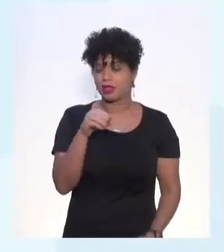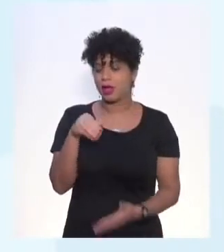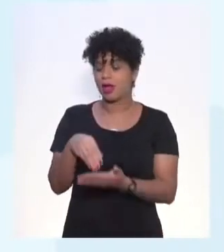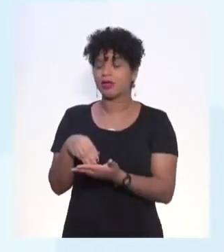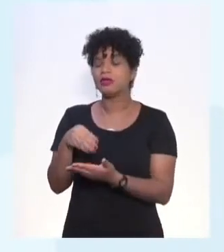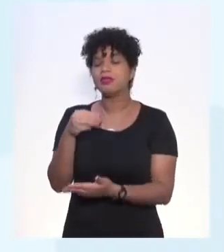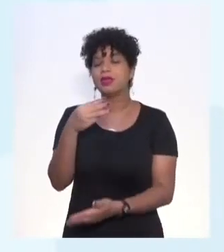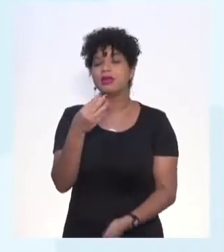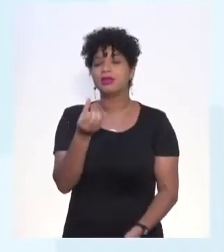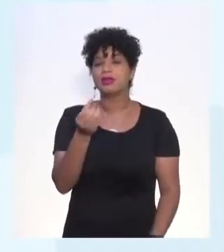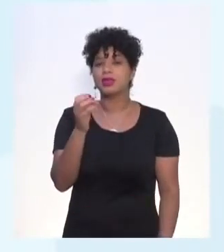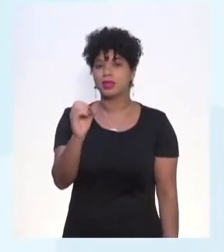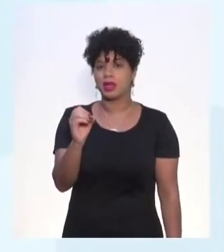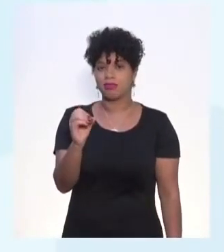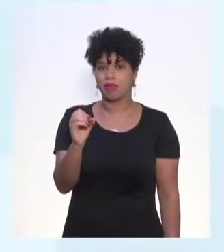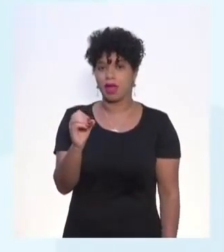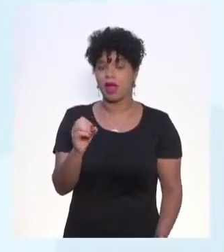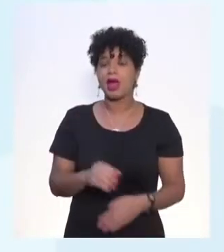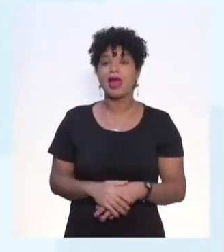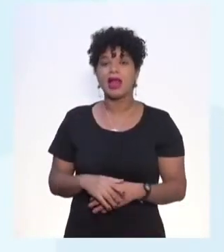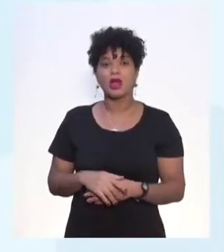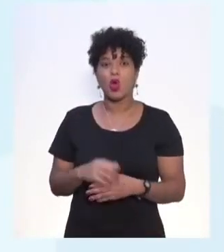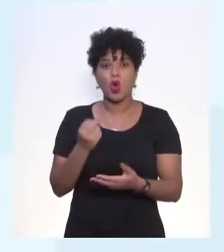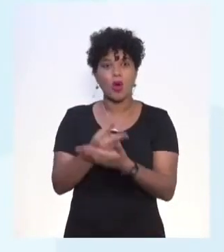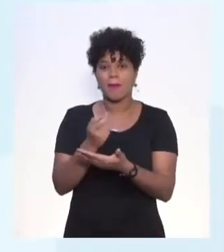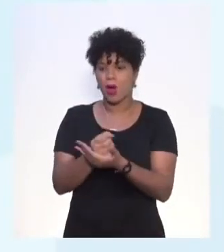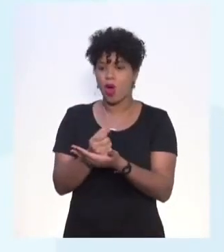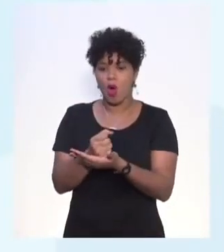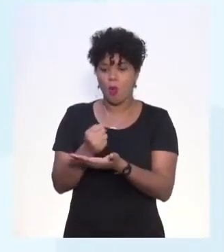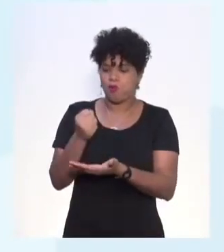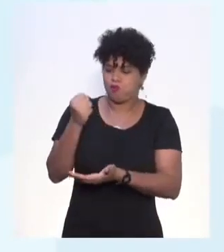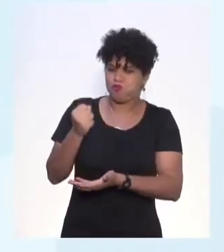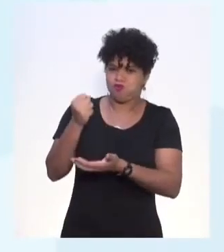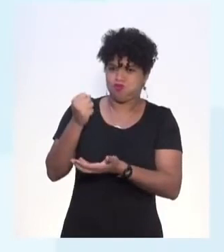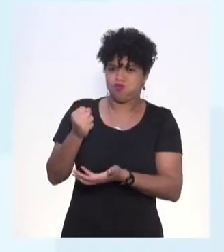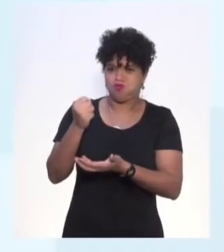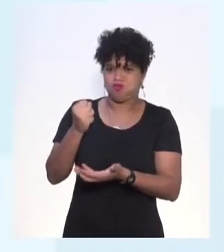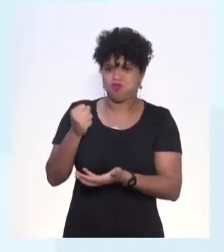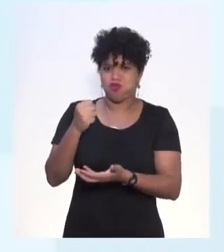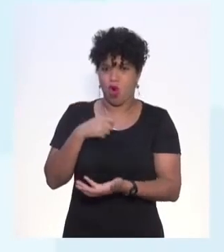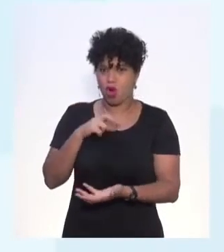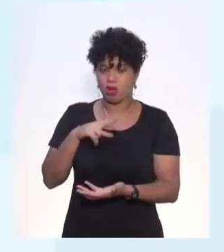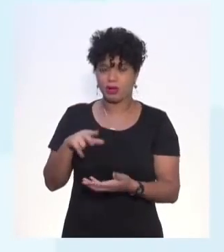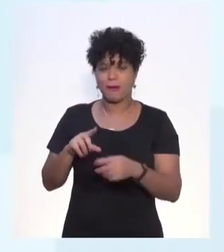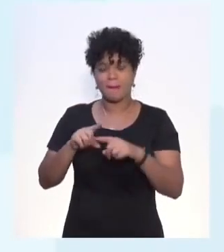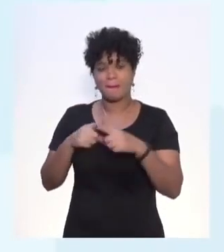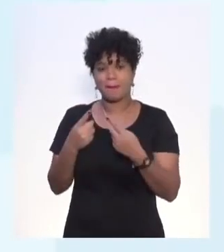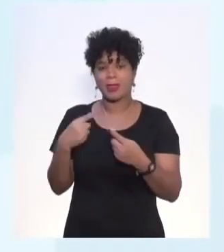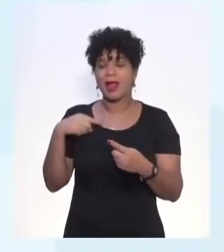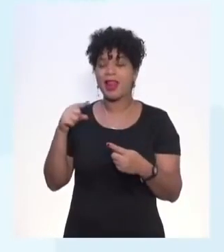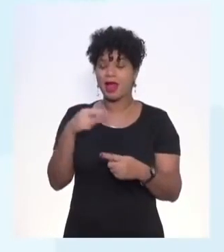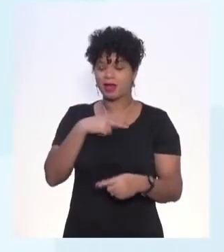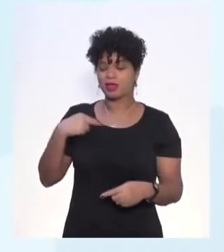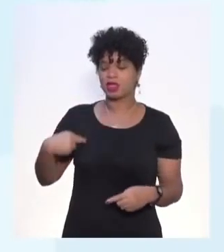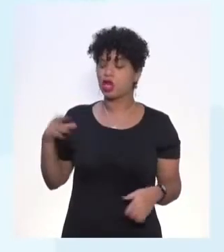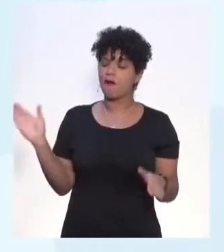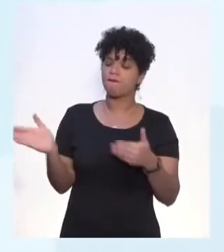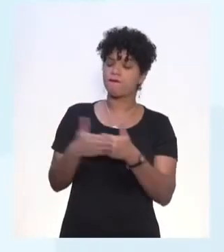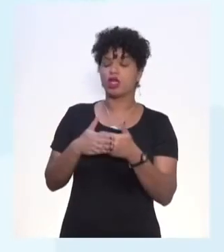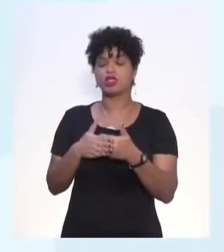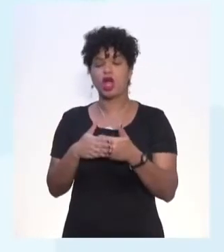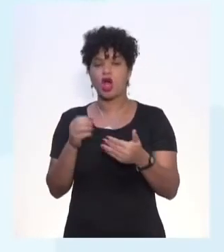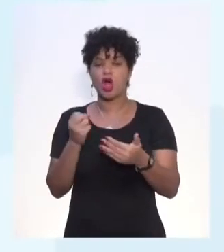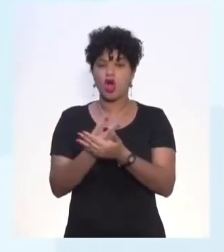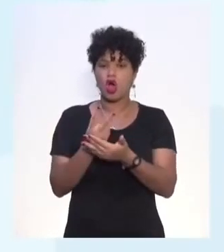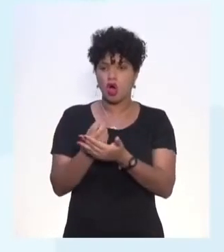no mercado europeu, não mostrava interesse nos produtos europeus, ou seja, a China era fechada comercialmente para os